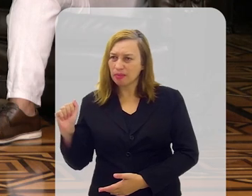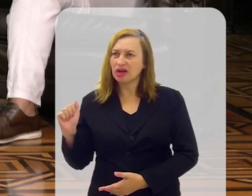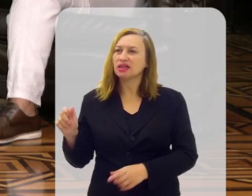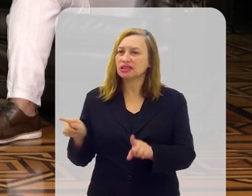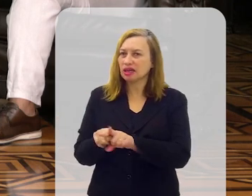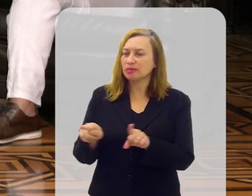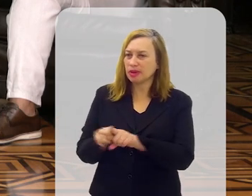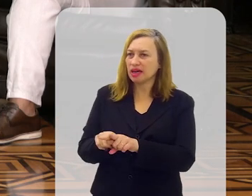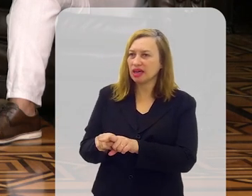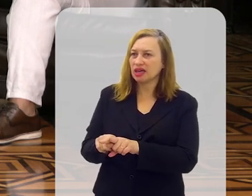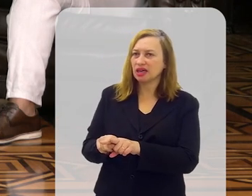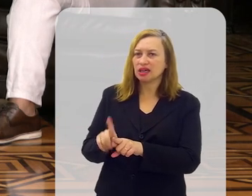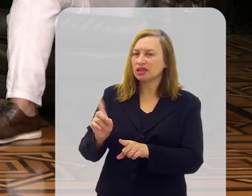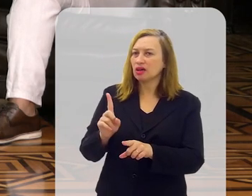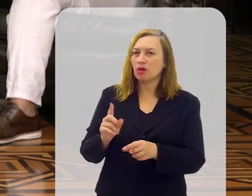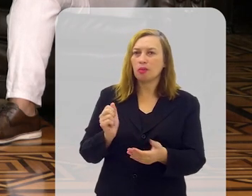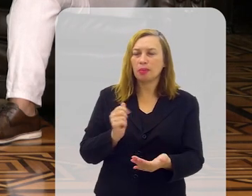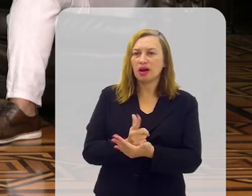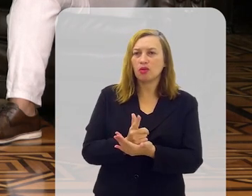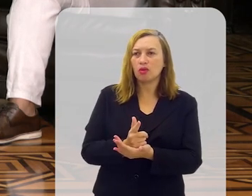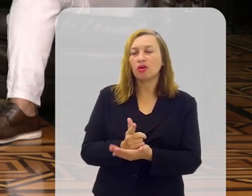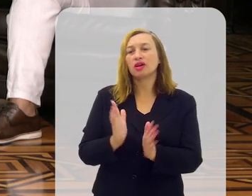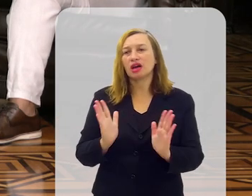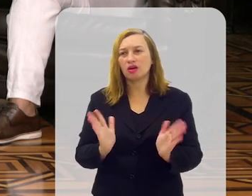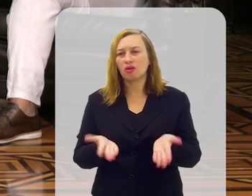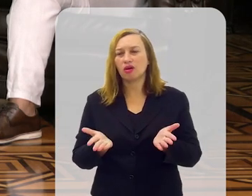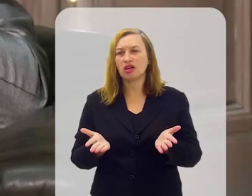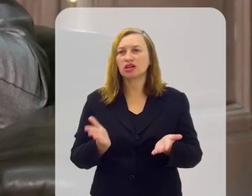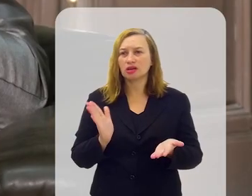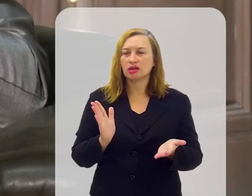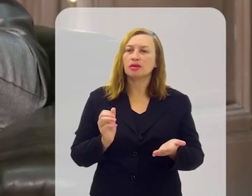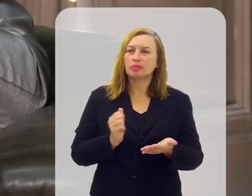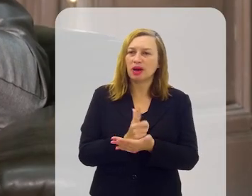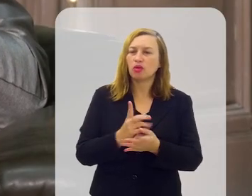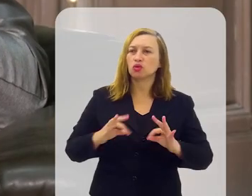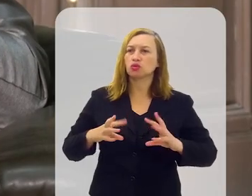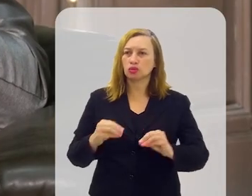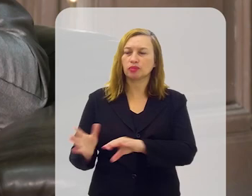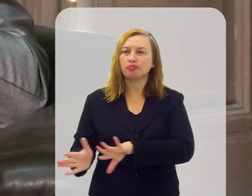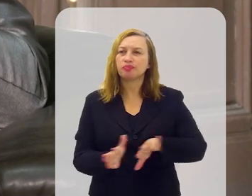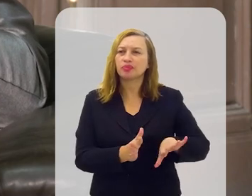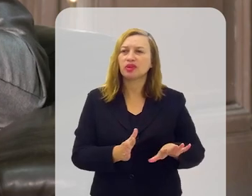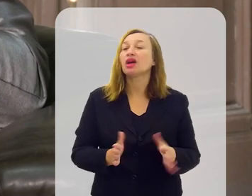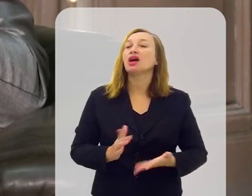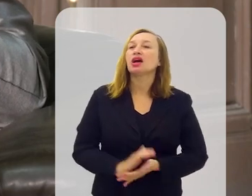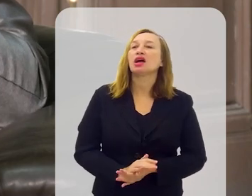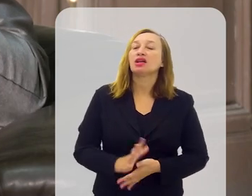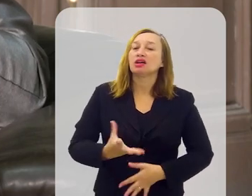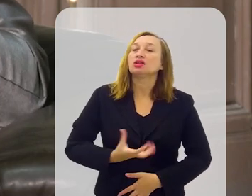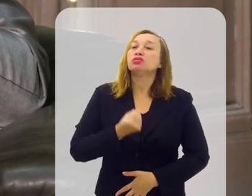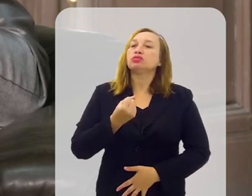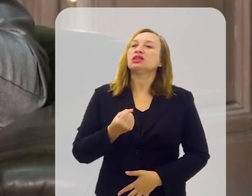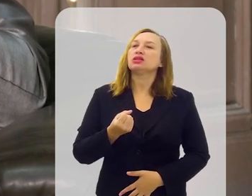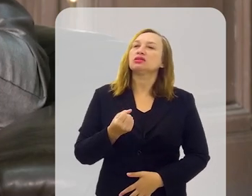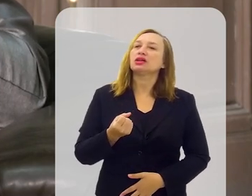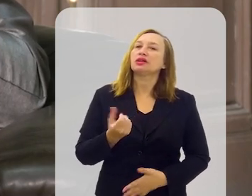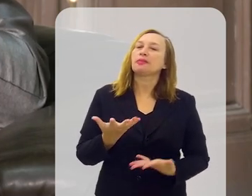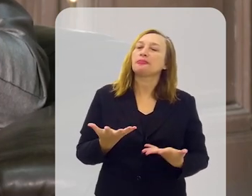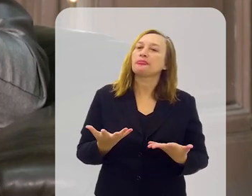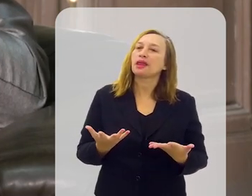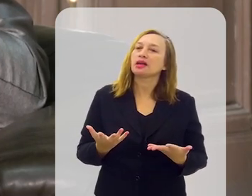ajudou. Tá tudo tranquilo. Então, aí, inesperadamente, depois de... Ele ficou muito surpreso, né, de